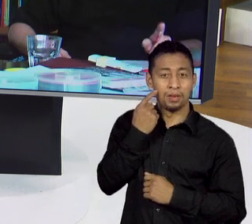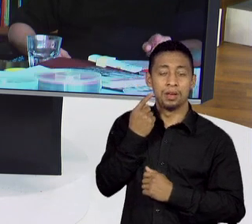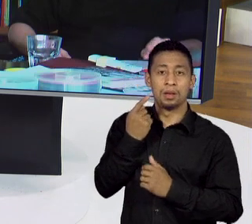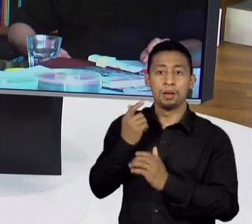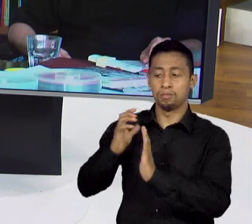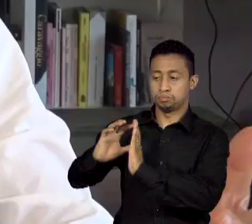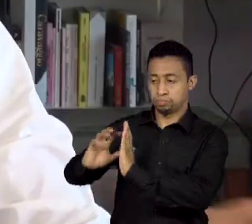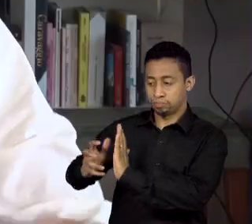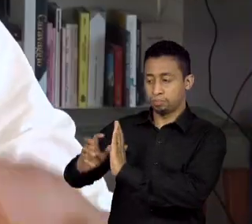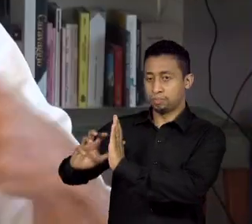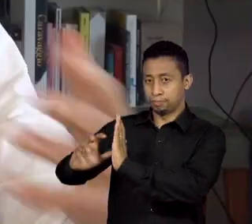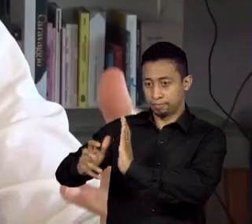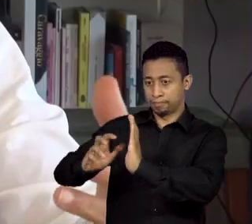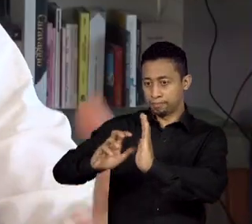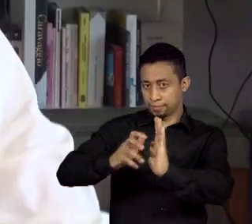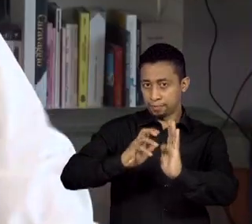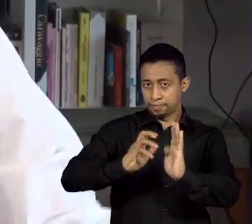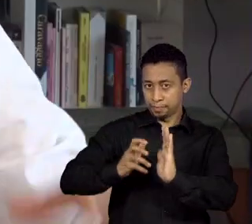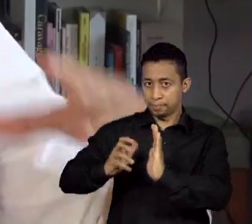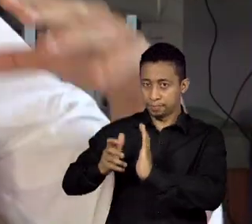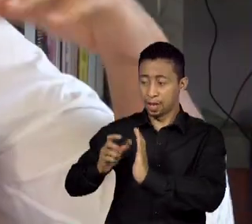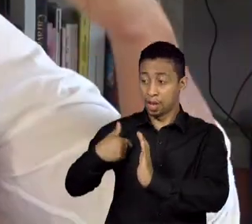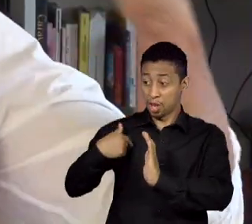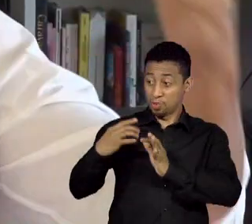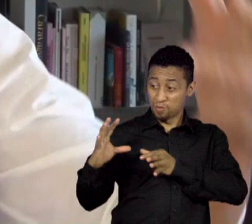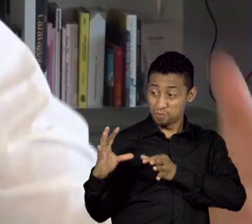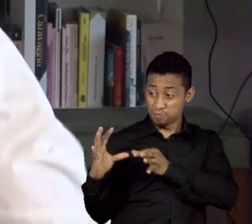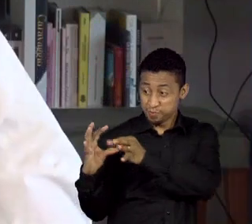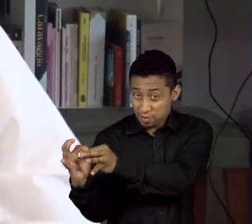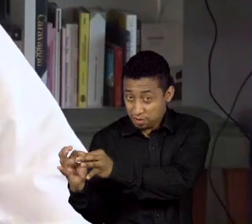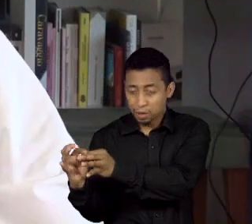partidária. Política sempre, né? Política está em tudo.